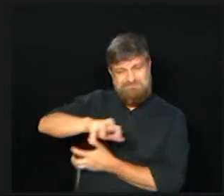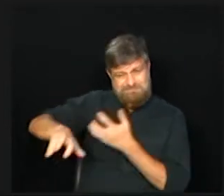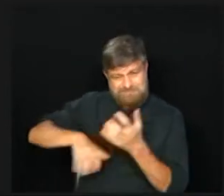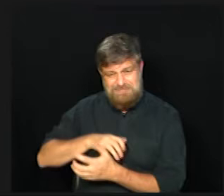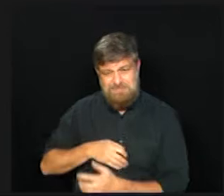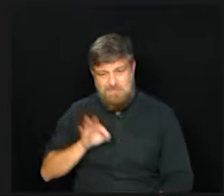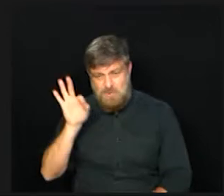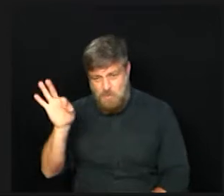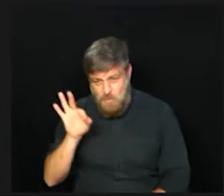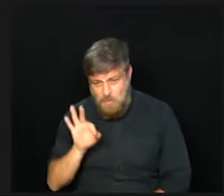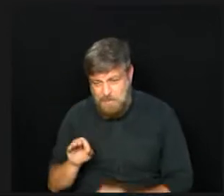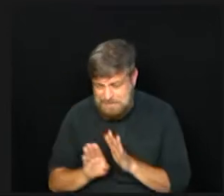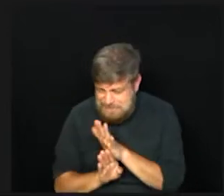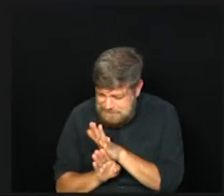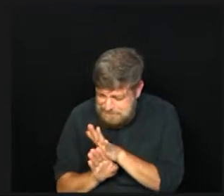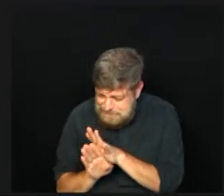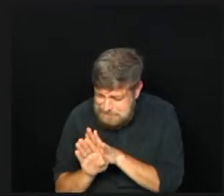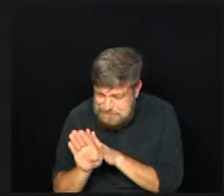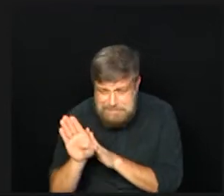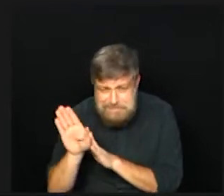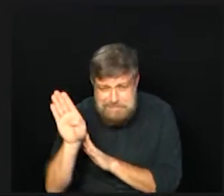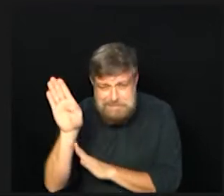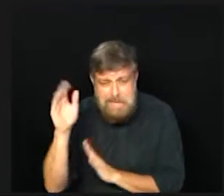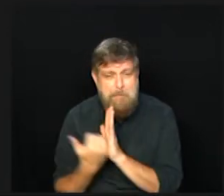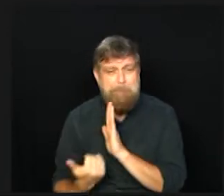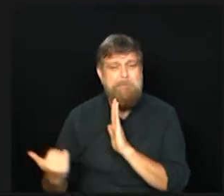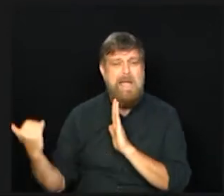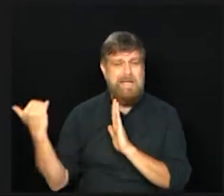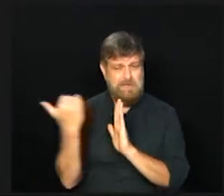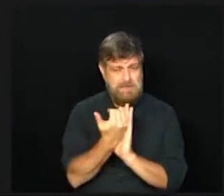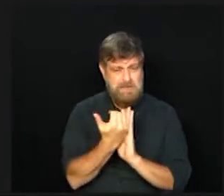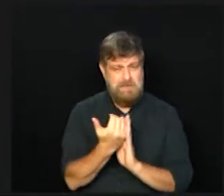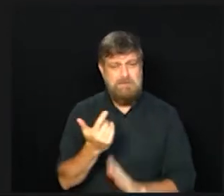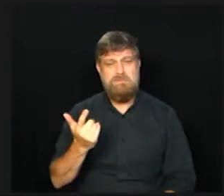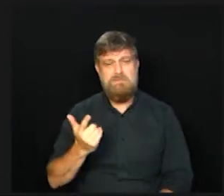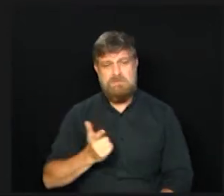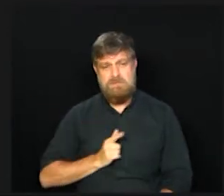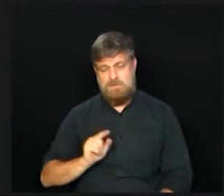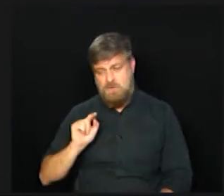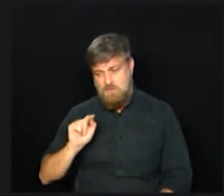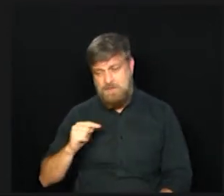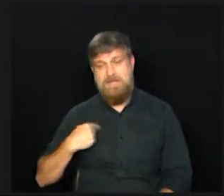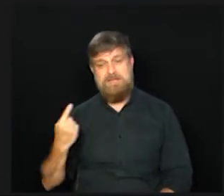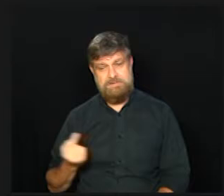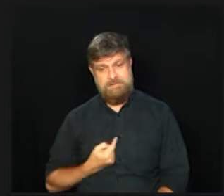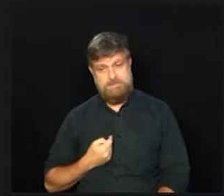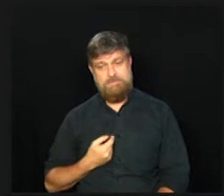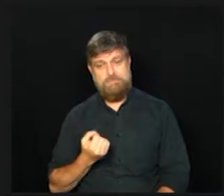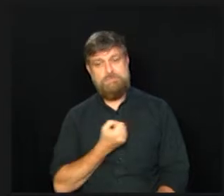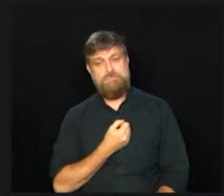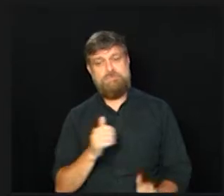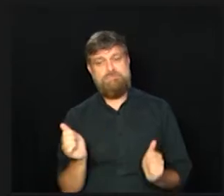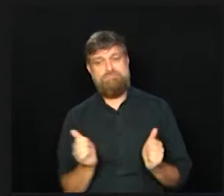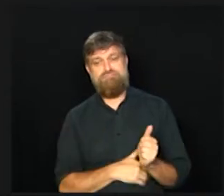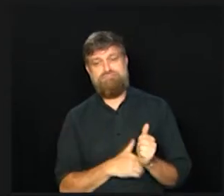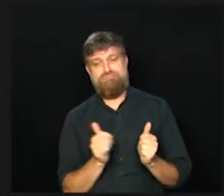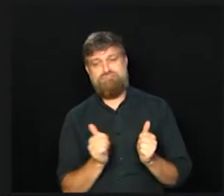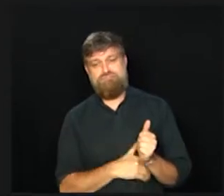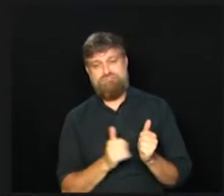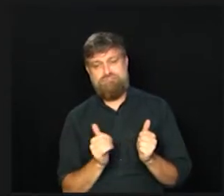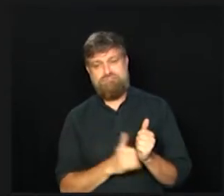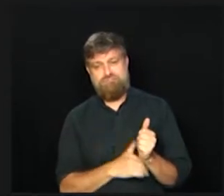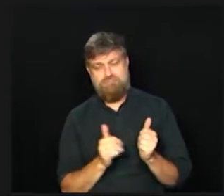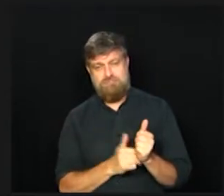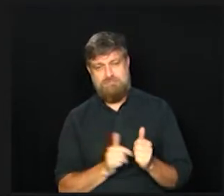de violência doméstica, eles aumentaram, mesmo isso porque estão sendo subnotificados. Eles aumentaram uma